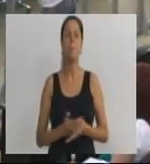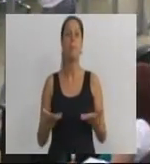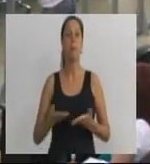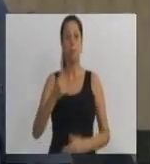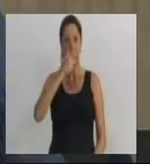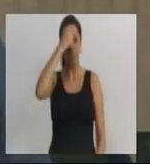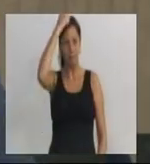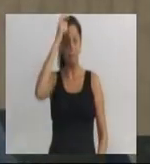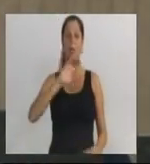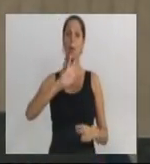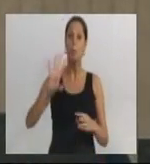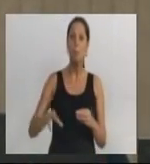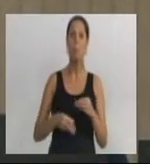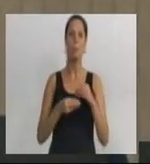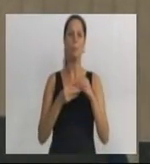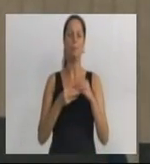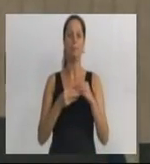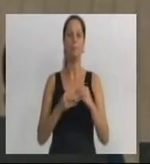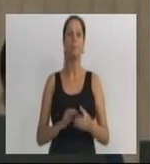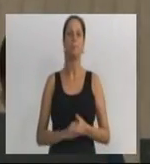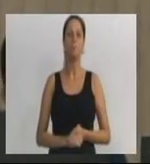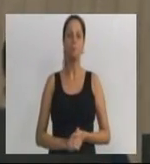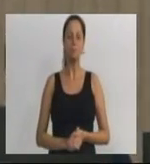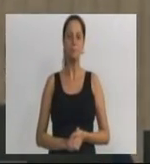Adriano Pereira.